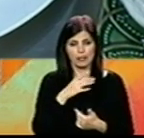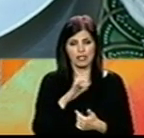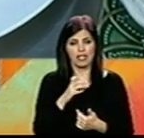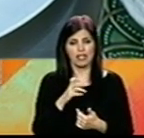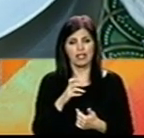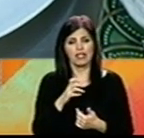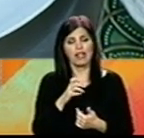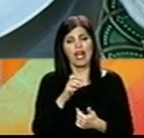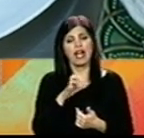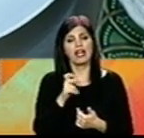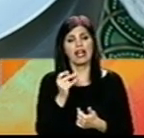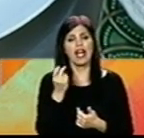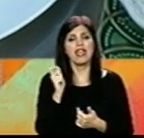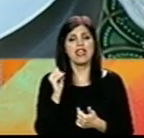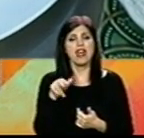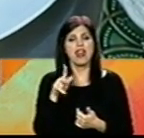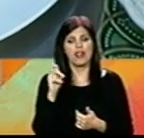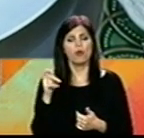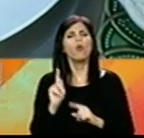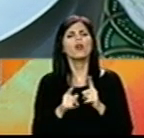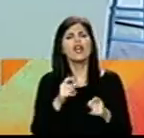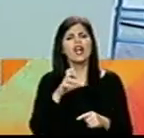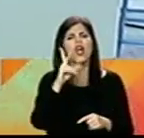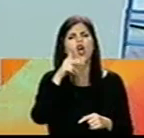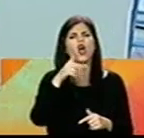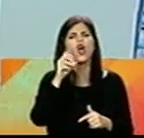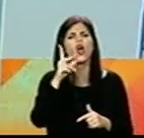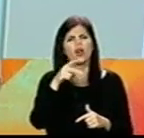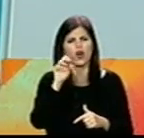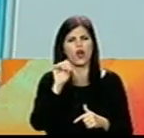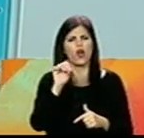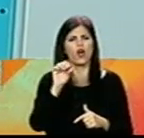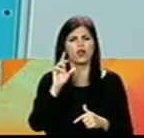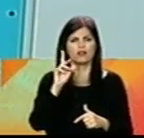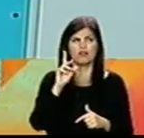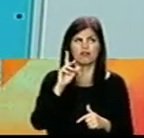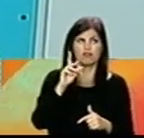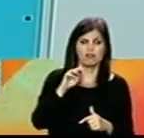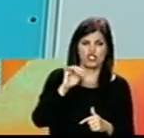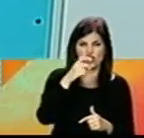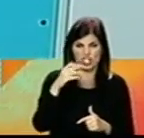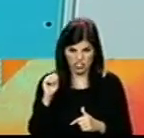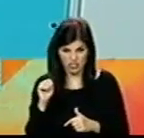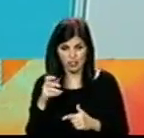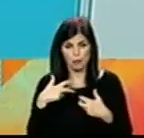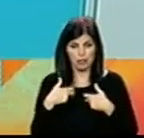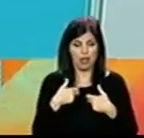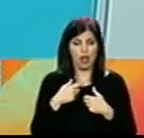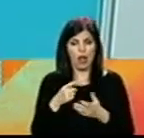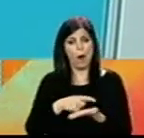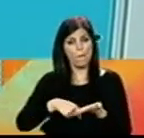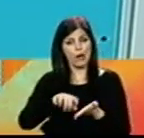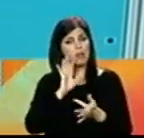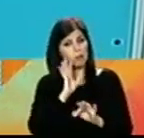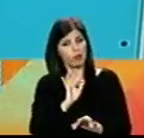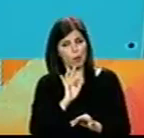E terminou. Muito o que é que são cocotchas de bacalhau? Bom, este é um prato... típico de Bilbao, sí. De la cocina vasca, y